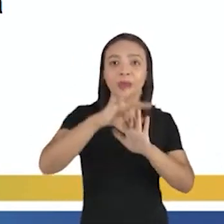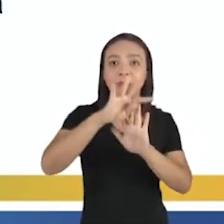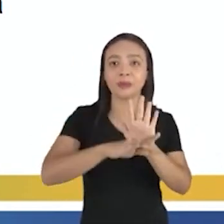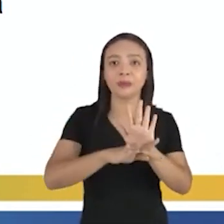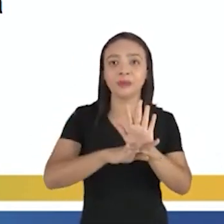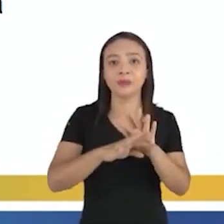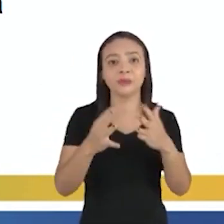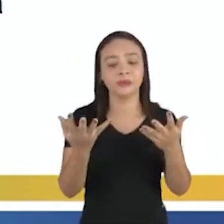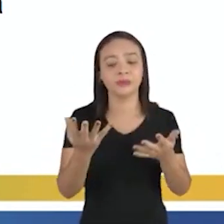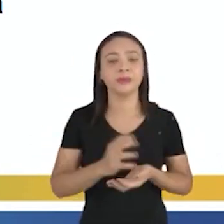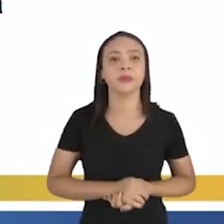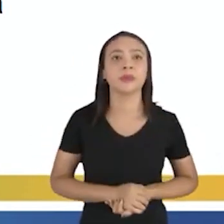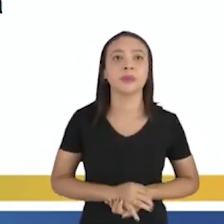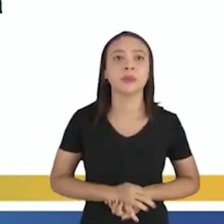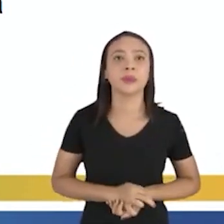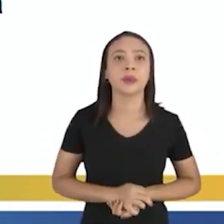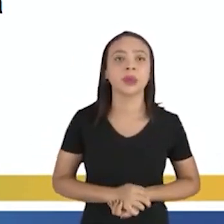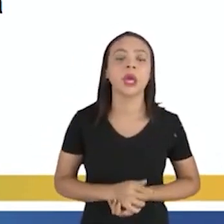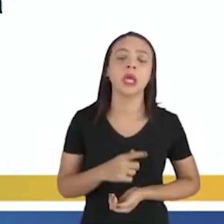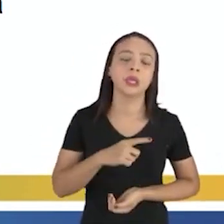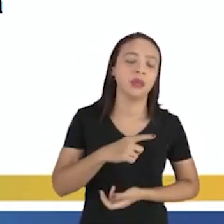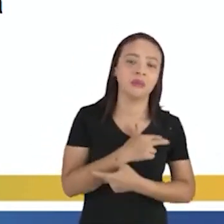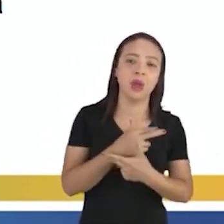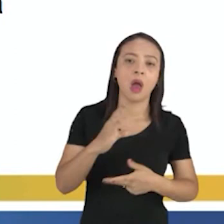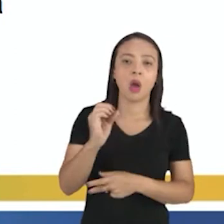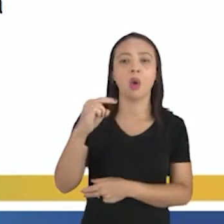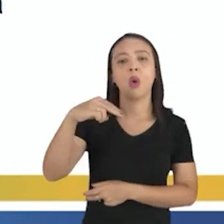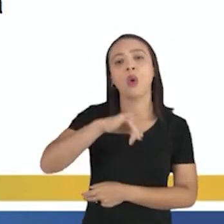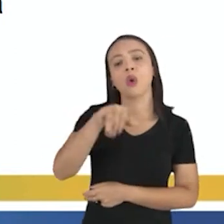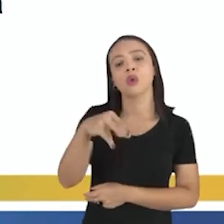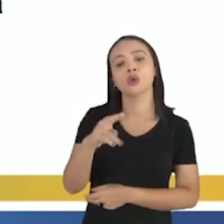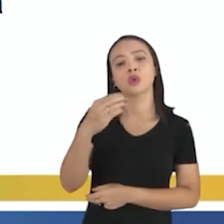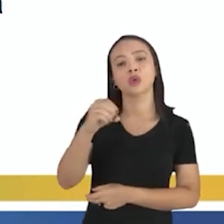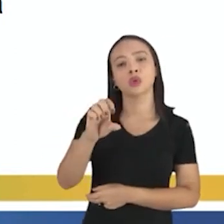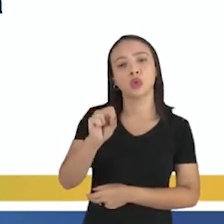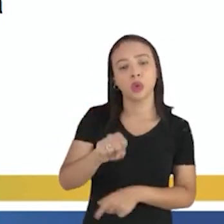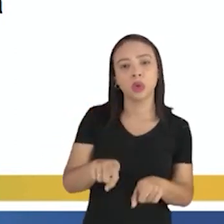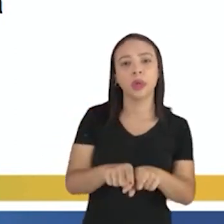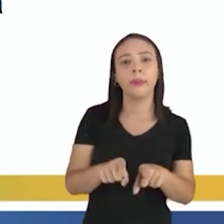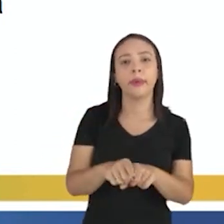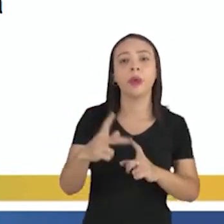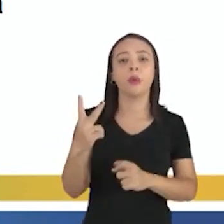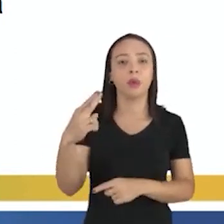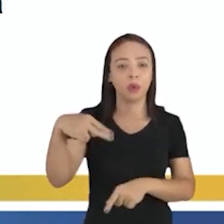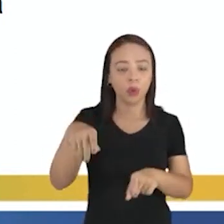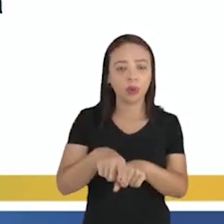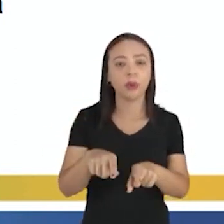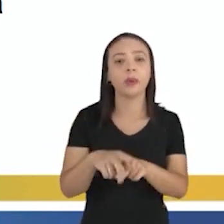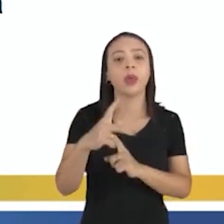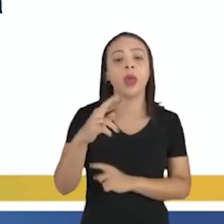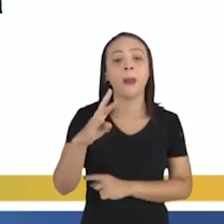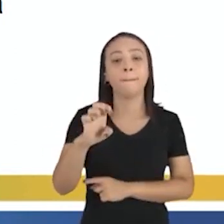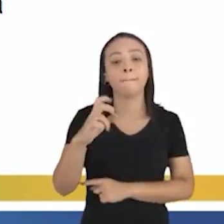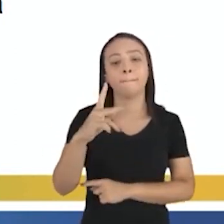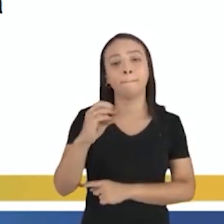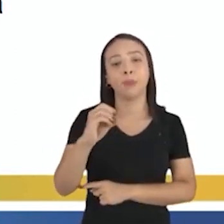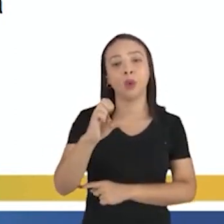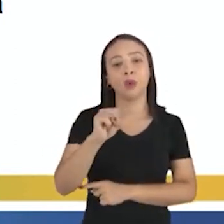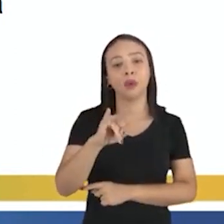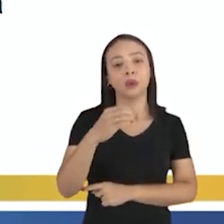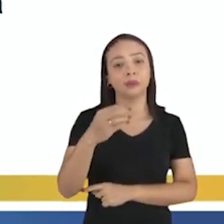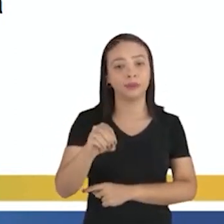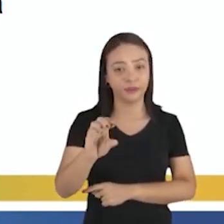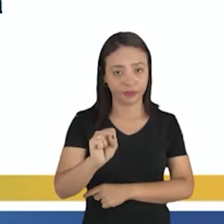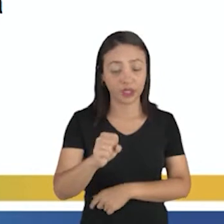texto. As conjunções, os pronomes, as preposições. Então, todas as vezes que eu estiver